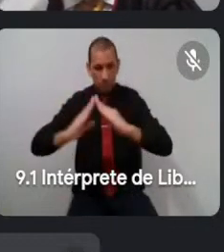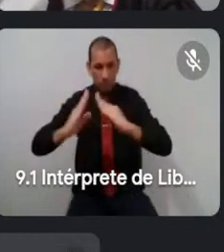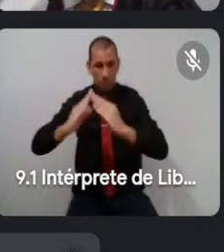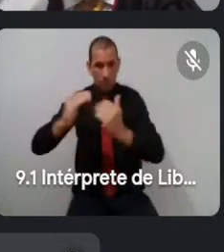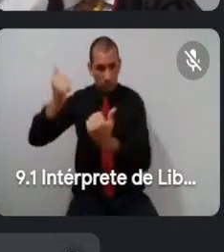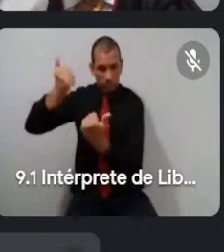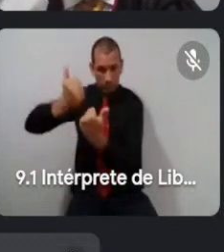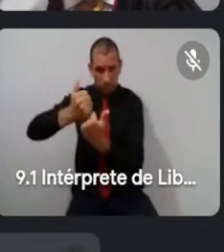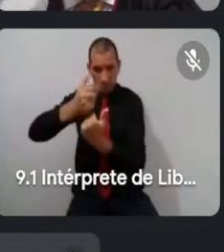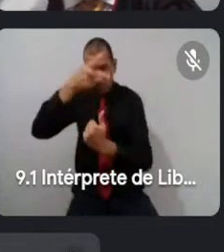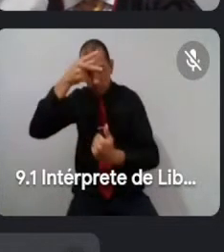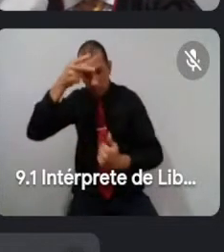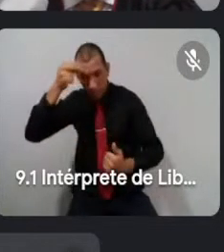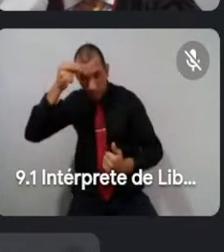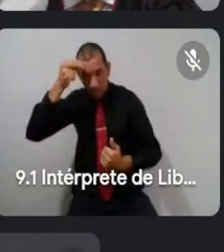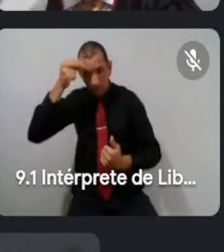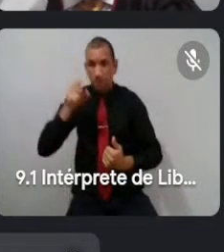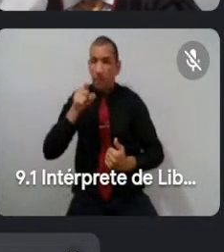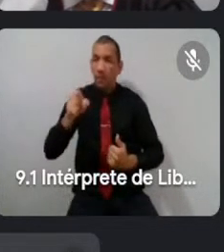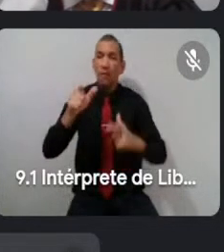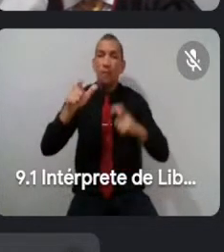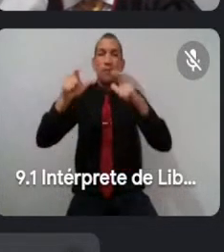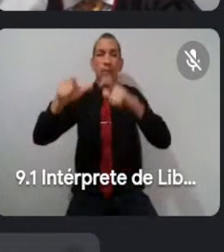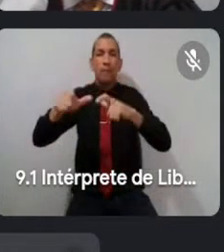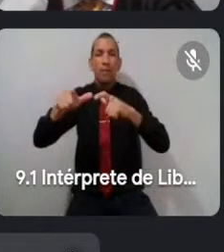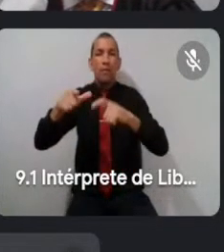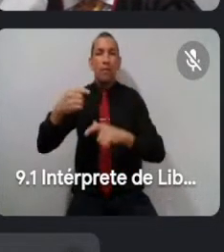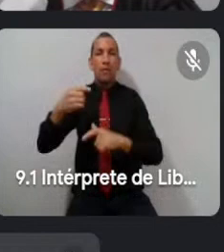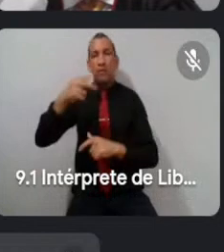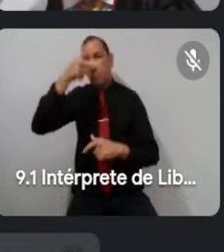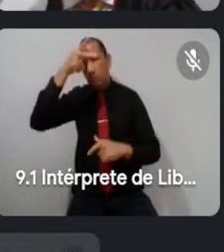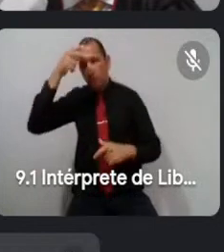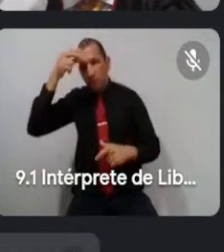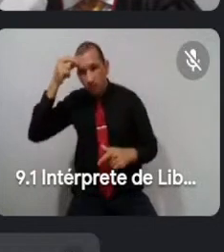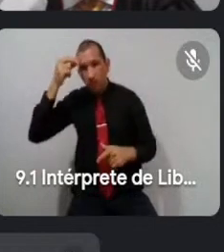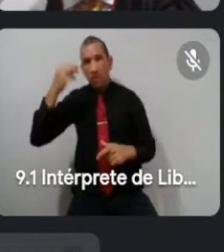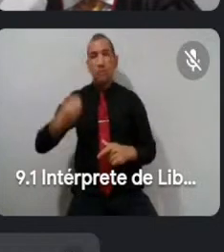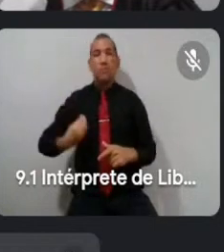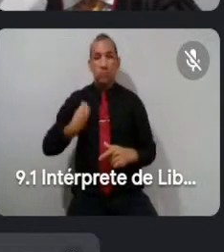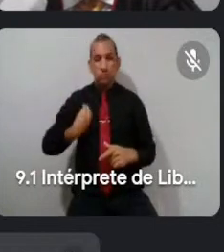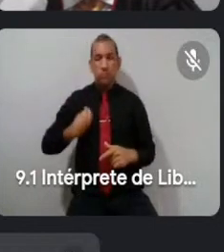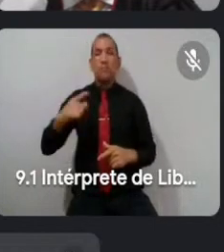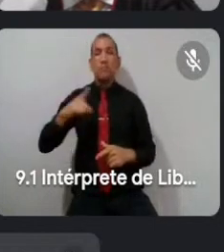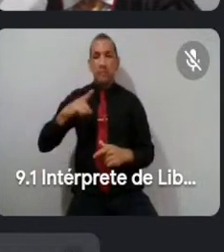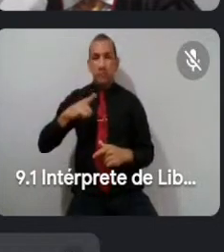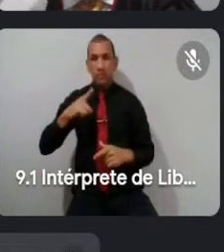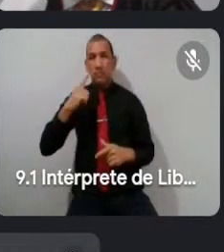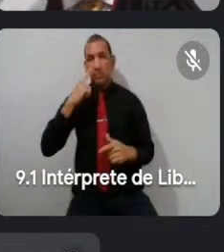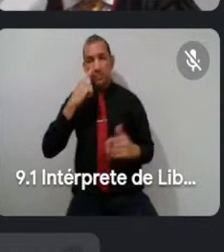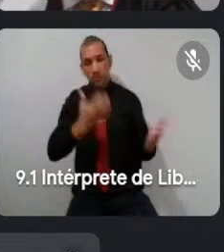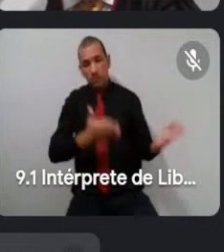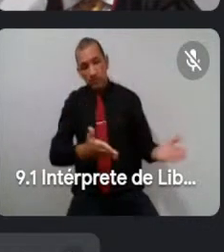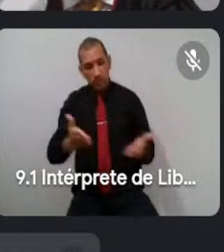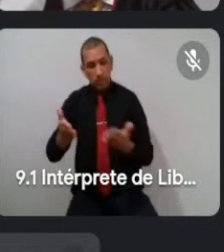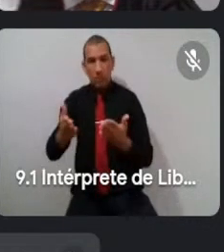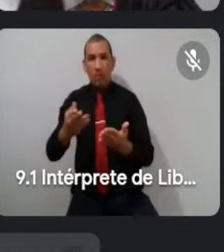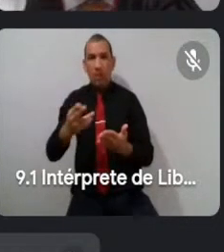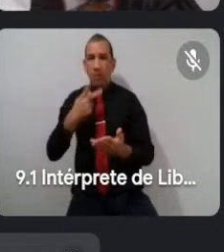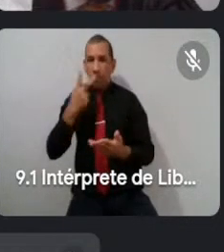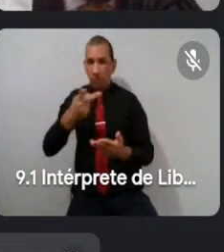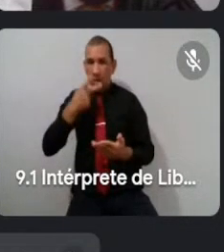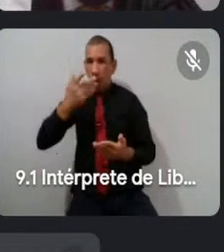a vice-prefeito da época onde estava presente o candidato a prefeito a fim de que se fosse a palavra nada